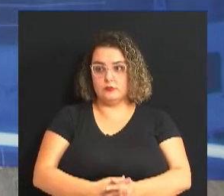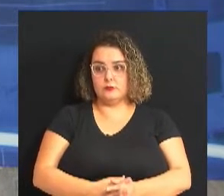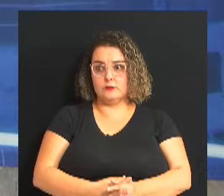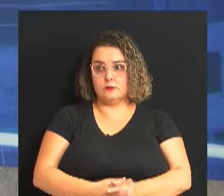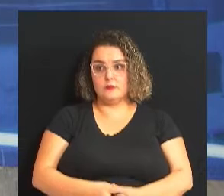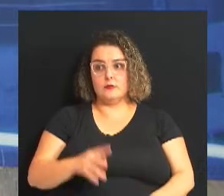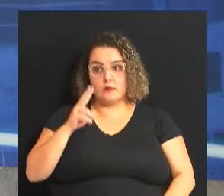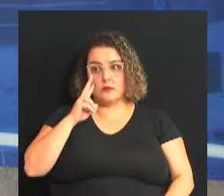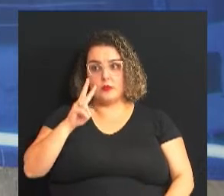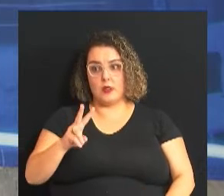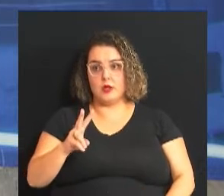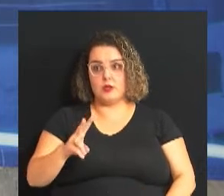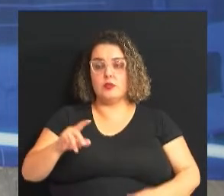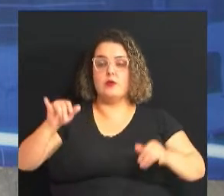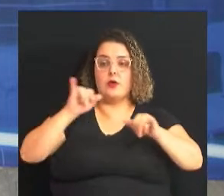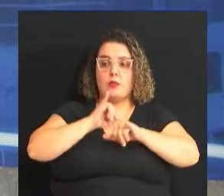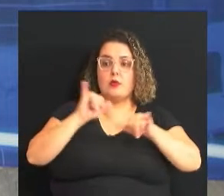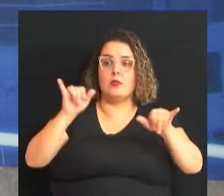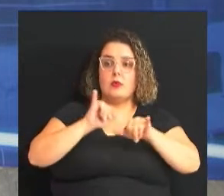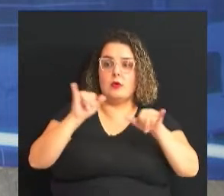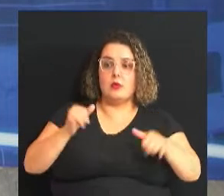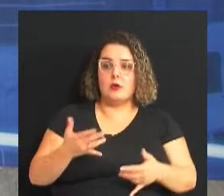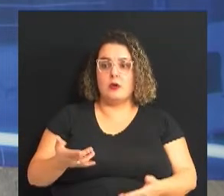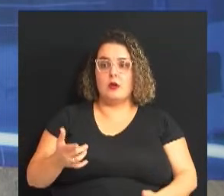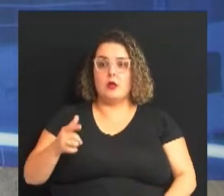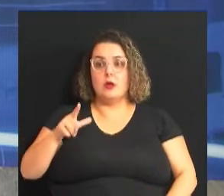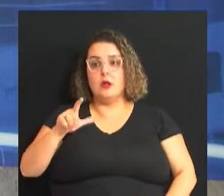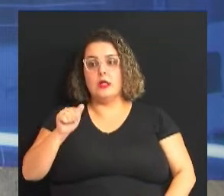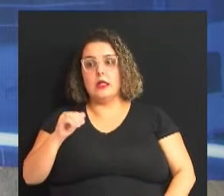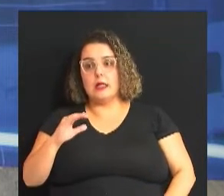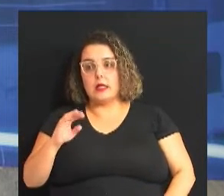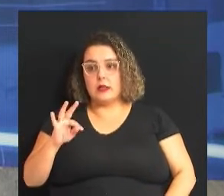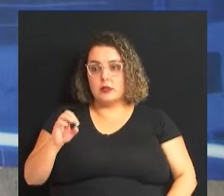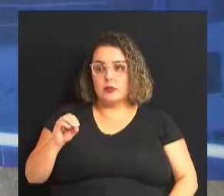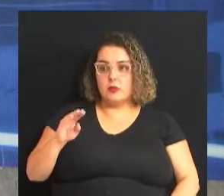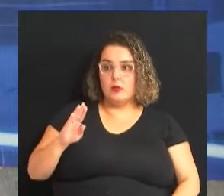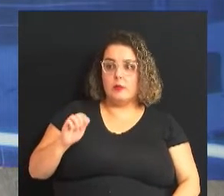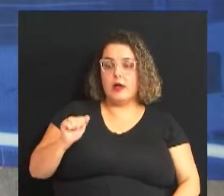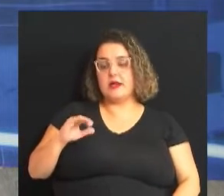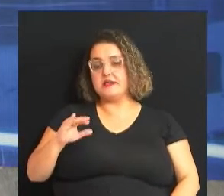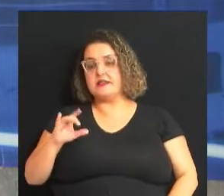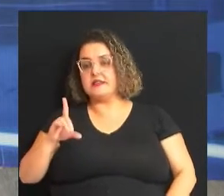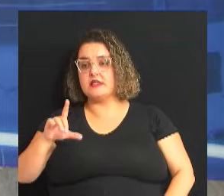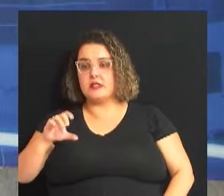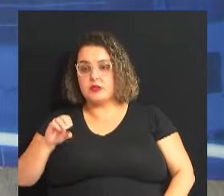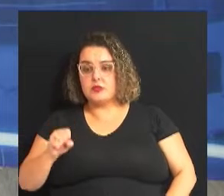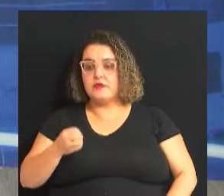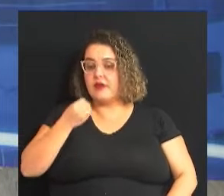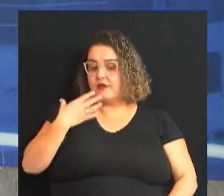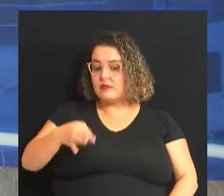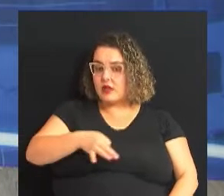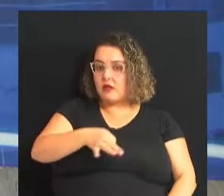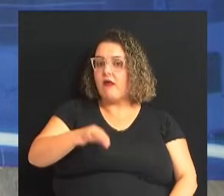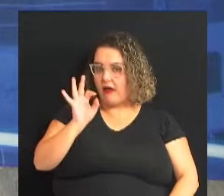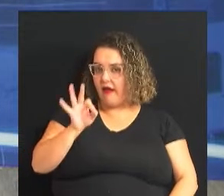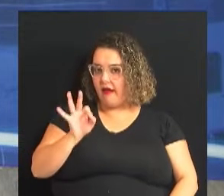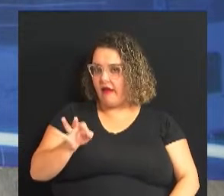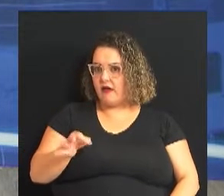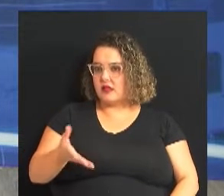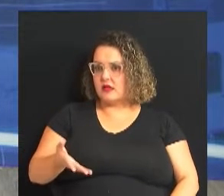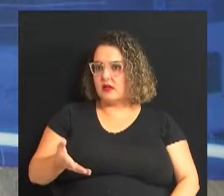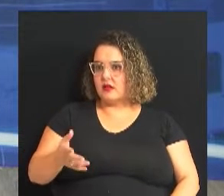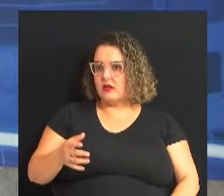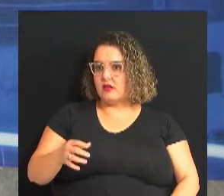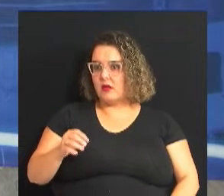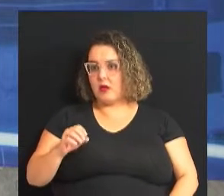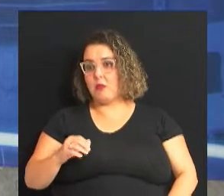muita propaganda, né? Lactobacilos faz bem para o seu intestino. Isso é verdade? Isso funciona? A gente